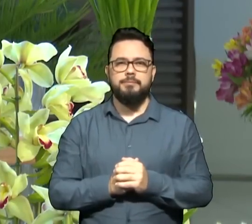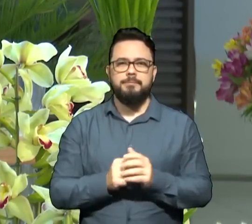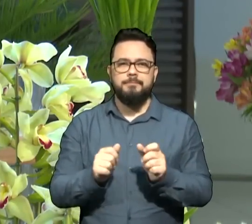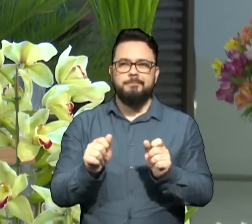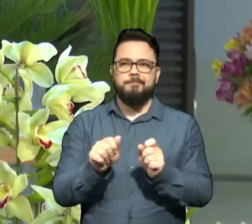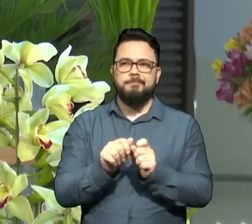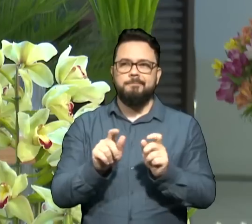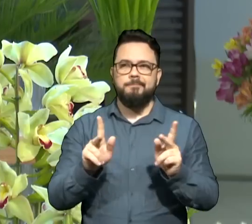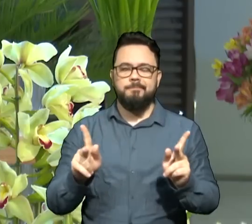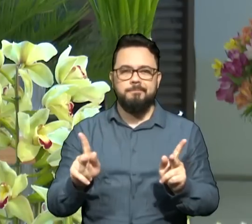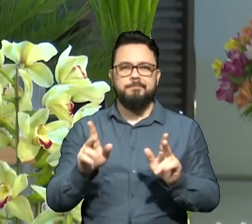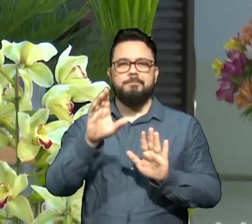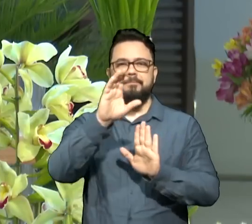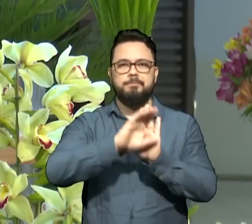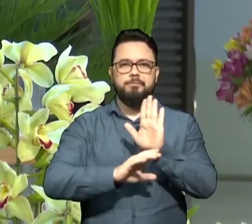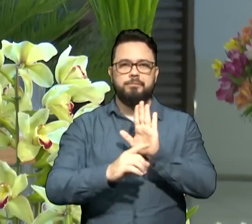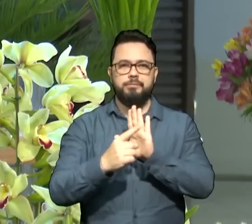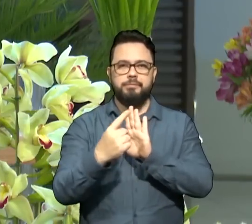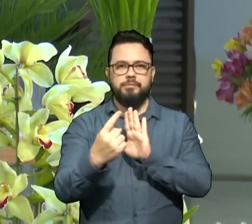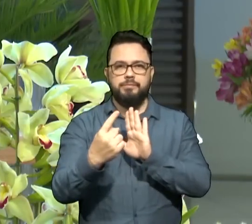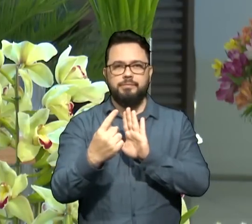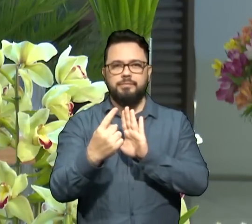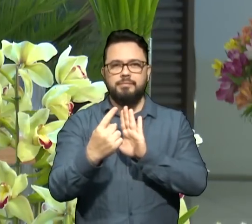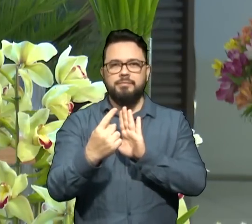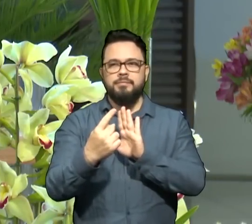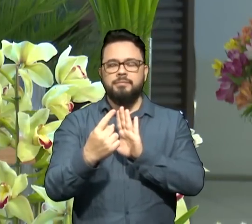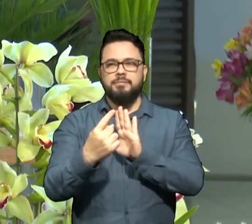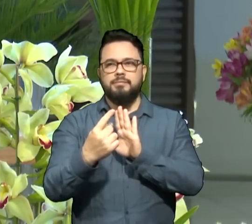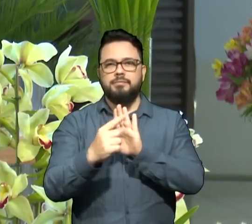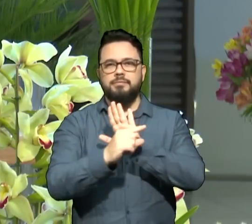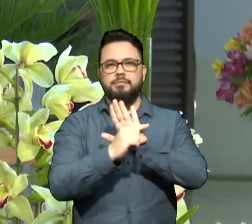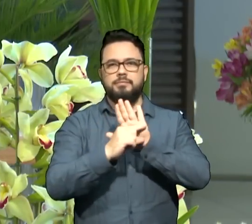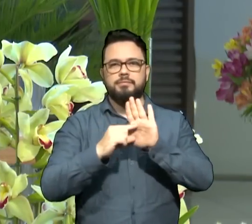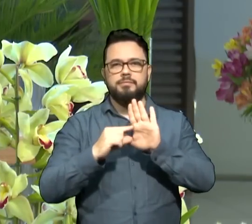Apocalipse Capítulo 1